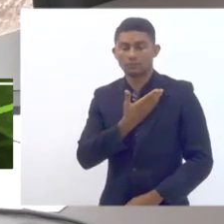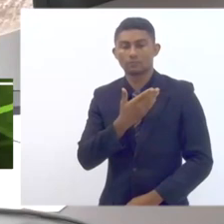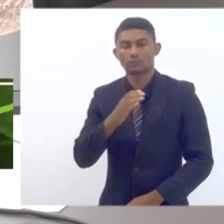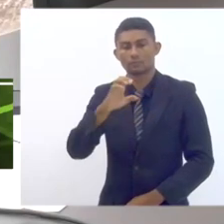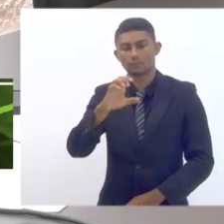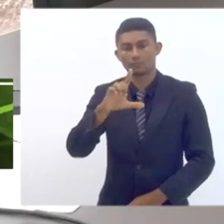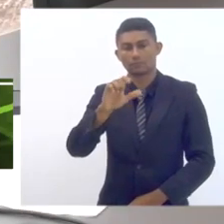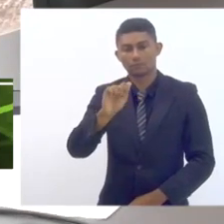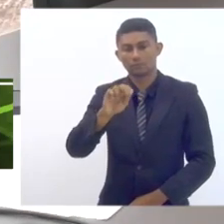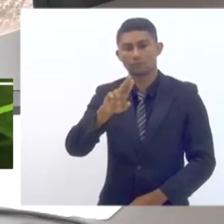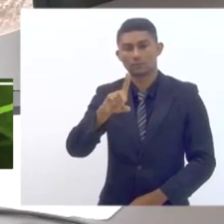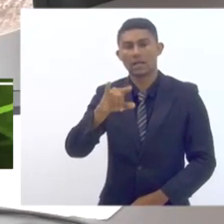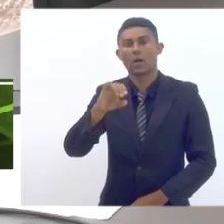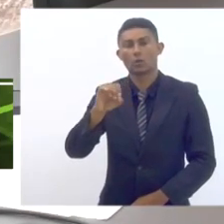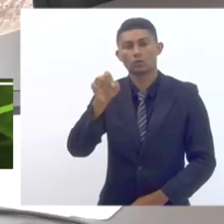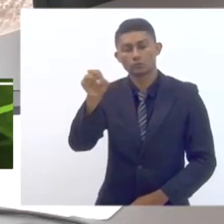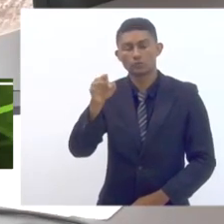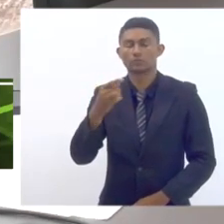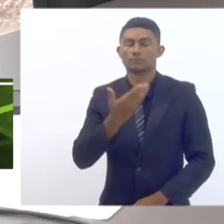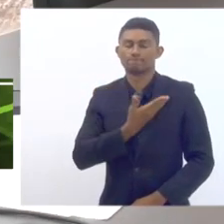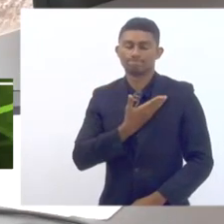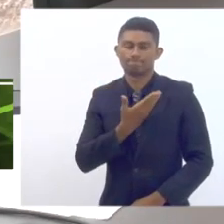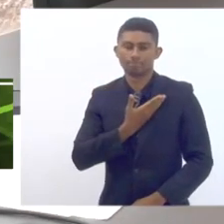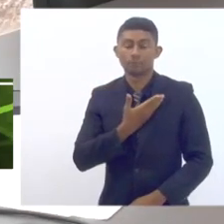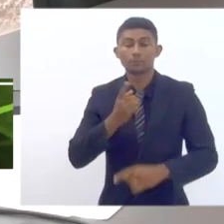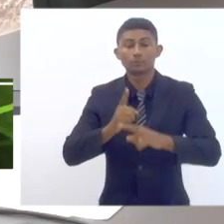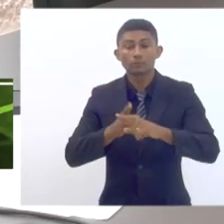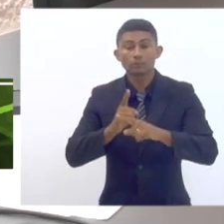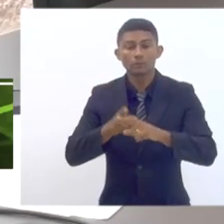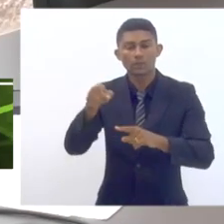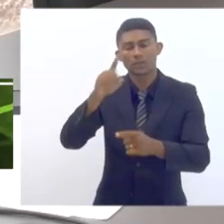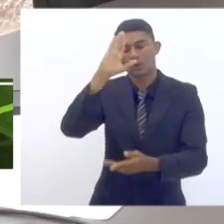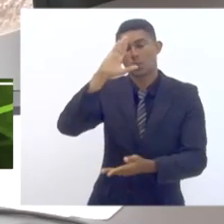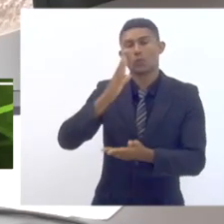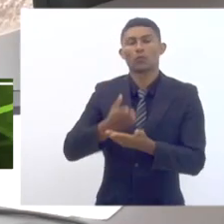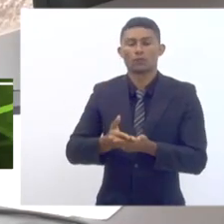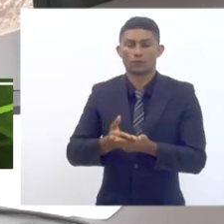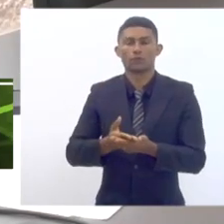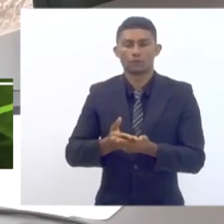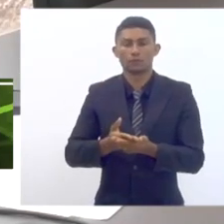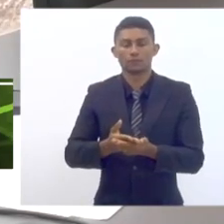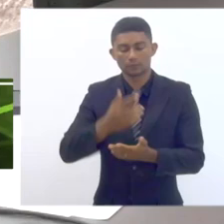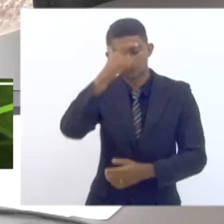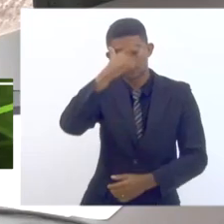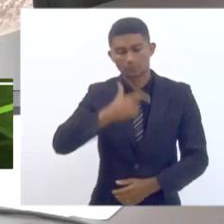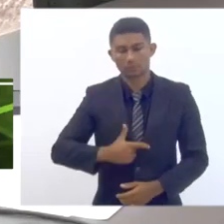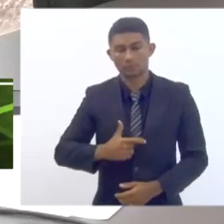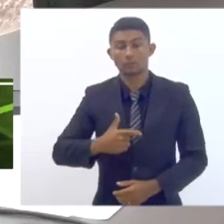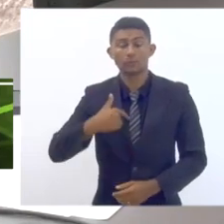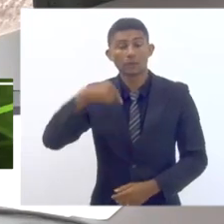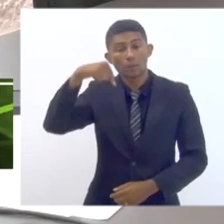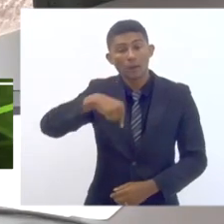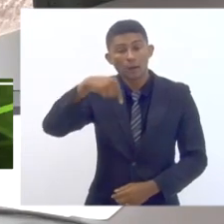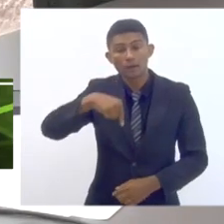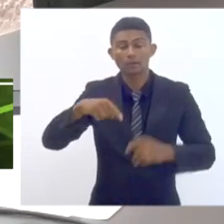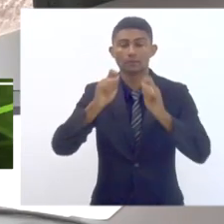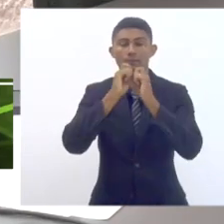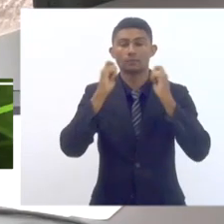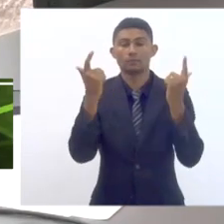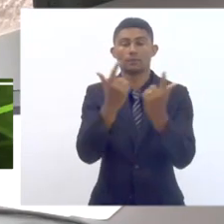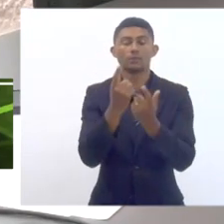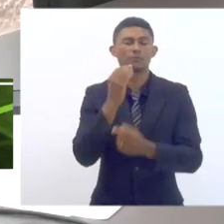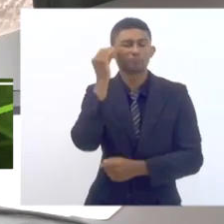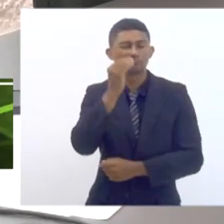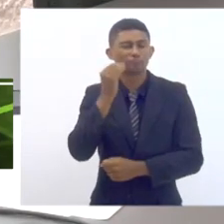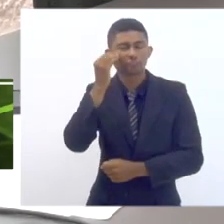Cláudio Castro, né, pela confiança de me permitir, logo após a experiência de 2 anos aqui na casa, ser seu